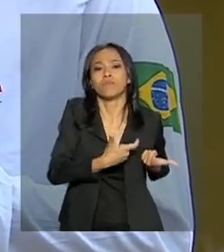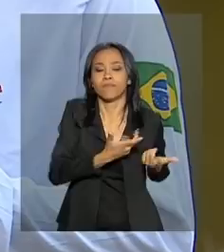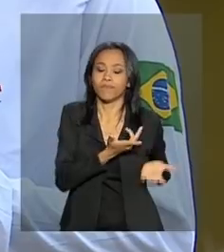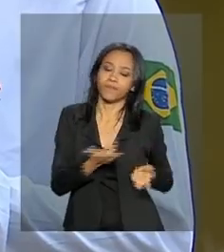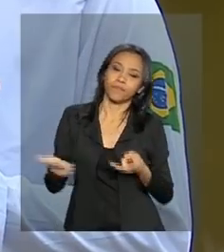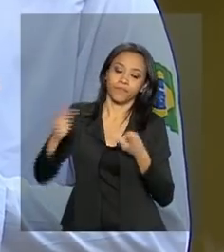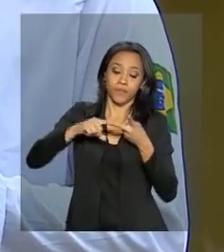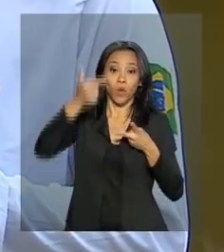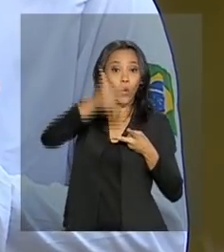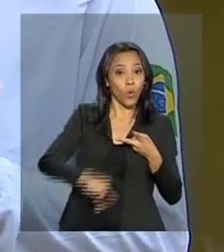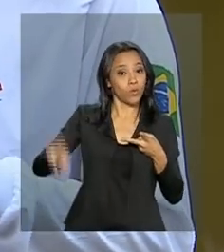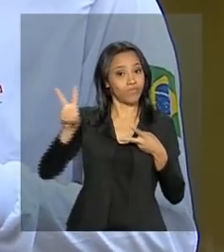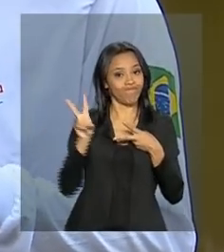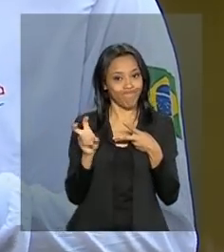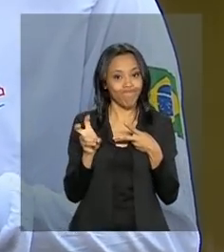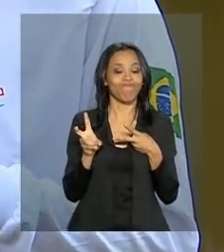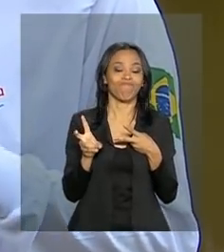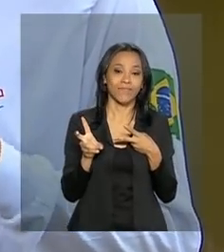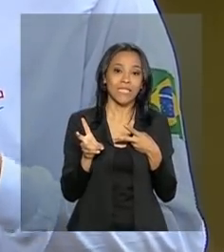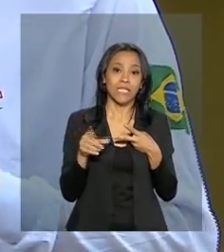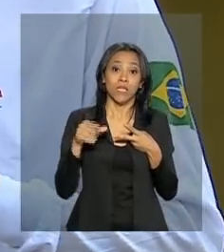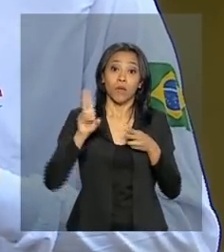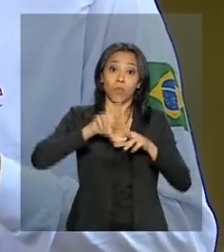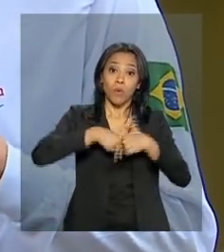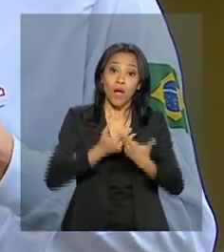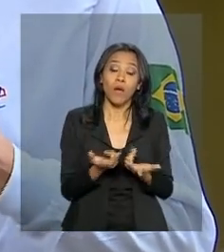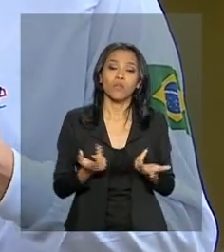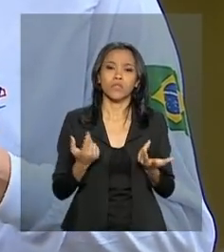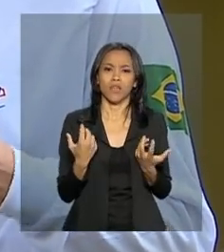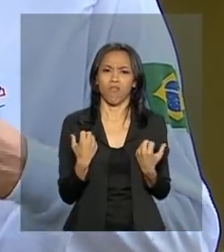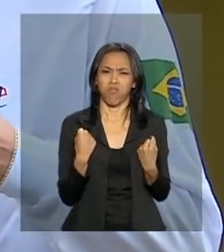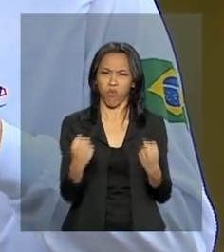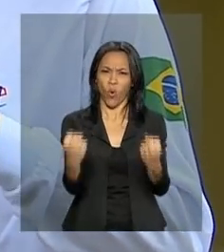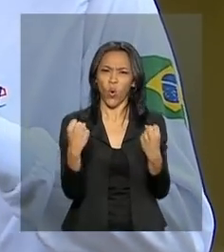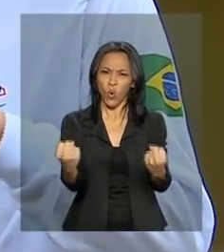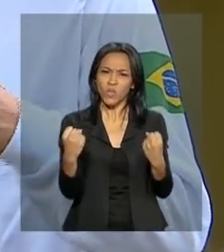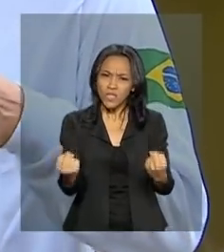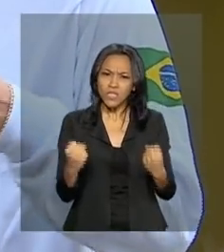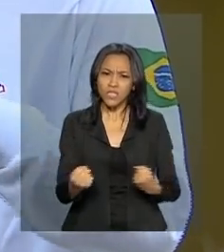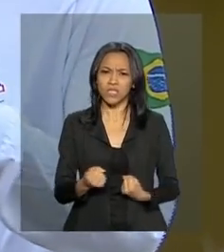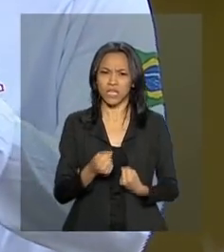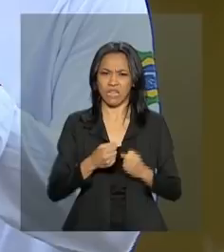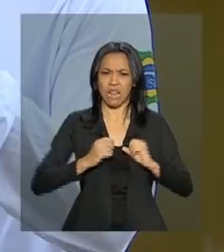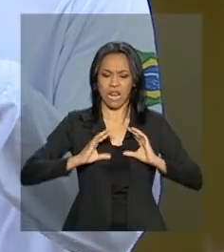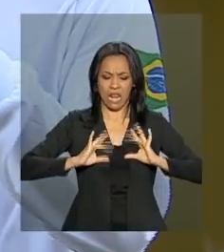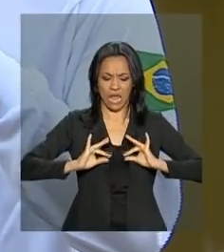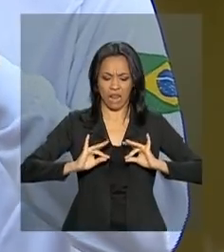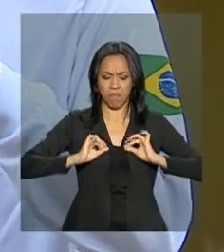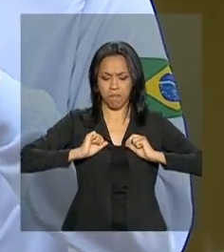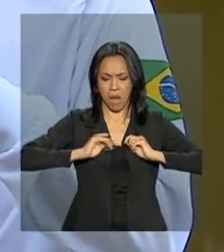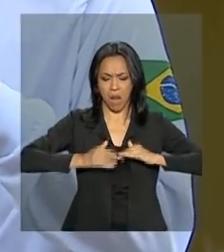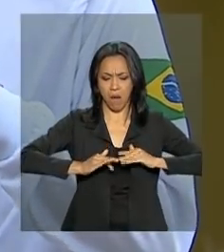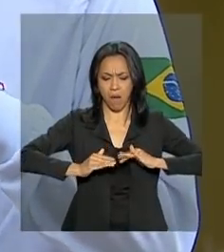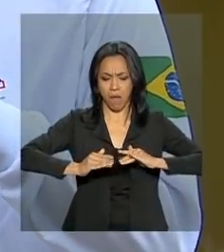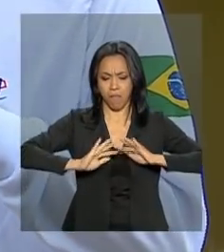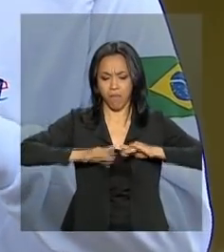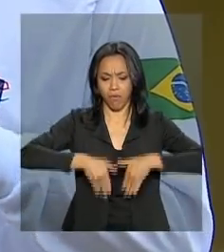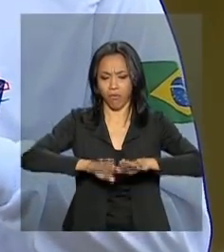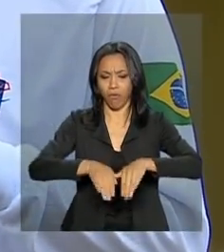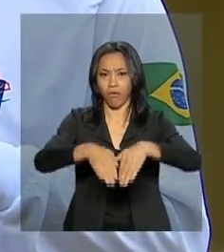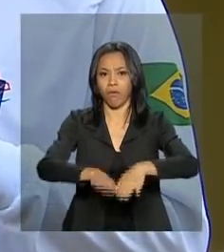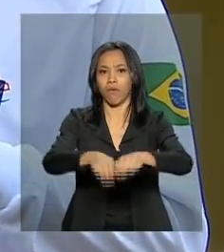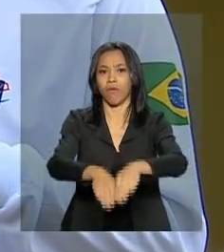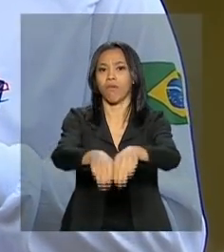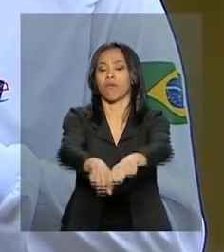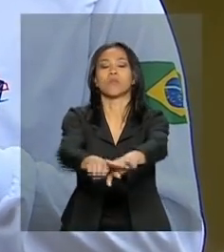que, devido à grande energia, né, à grande força como desceu essa onda de lama pelo rio, a gente